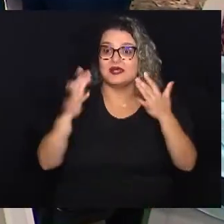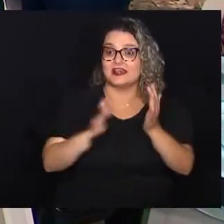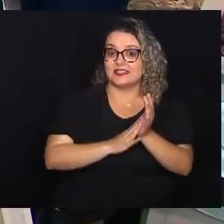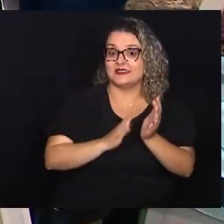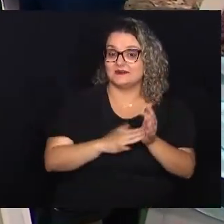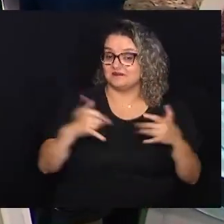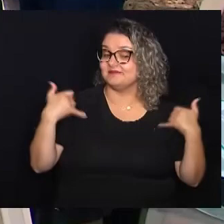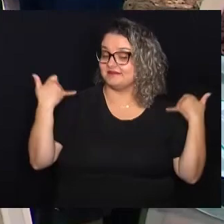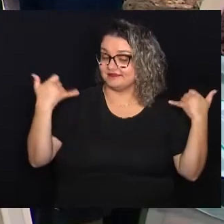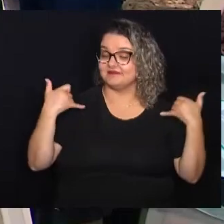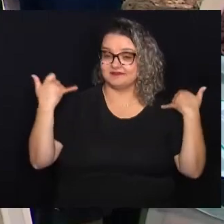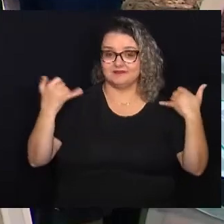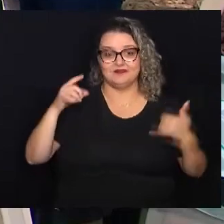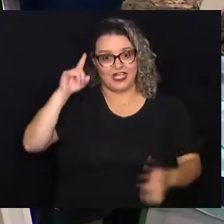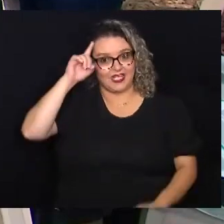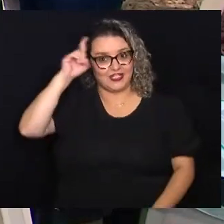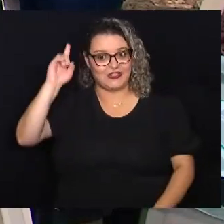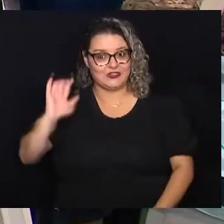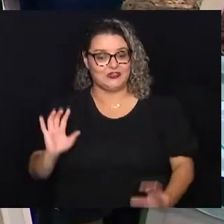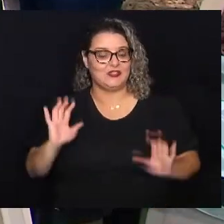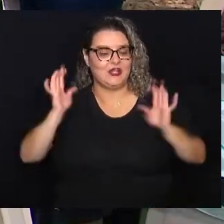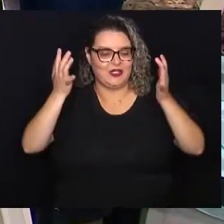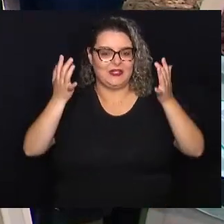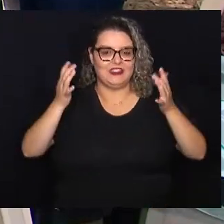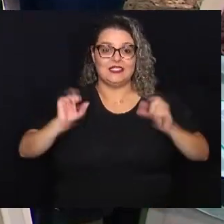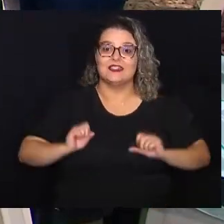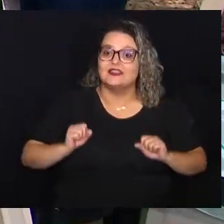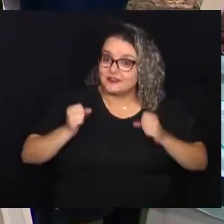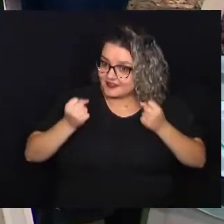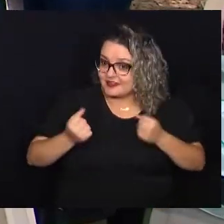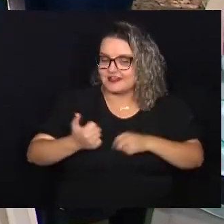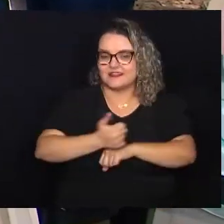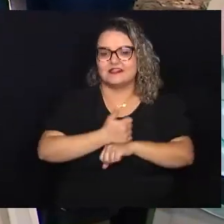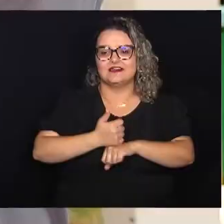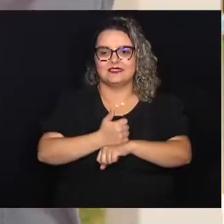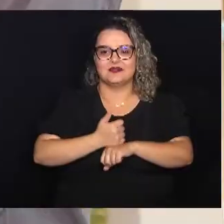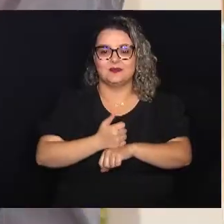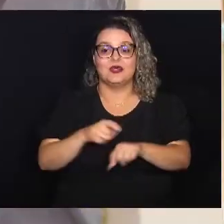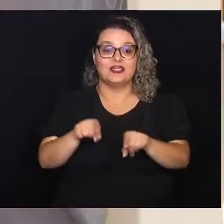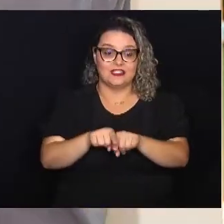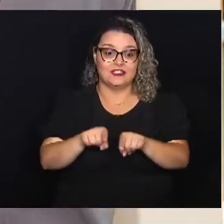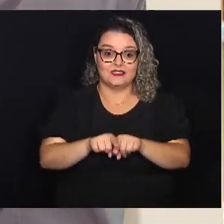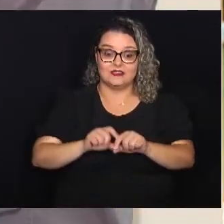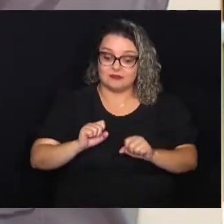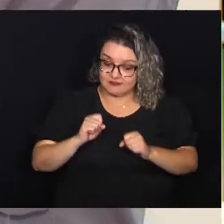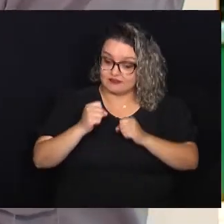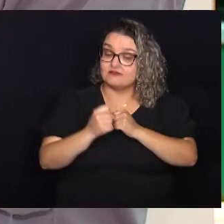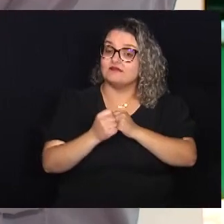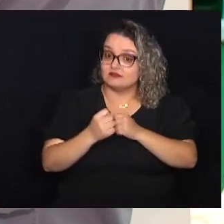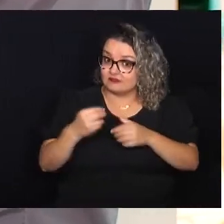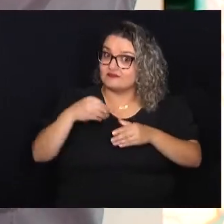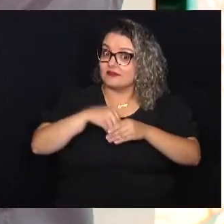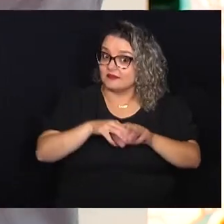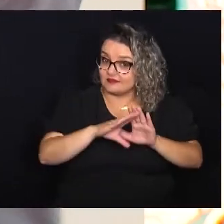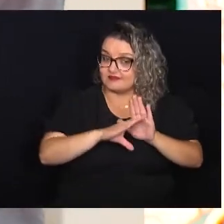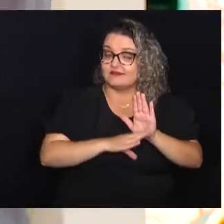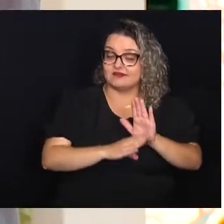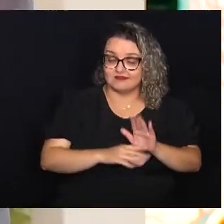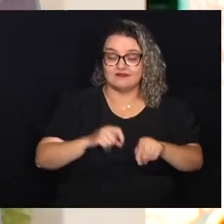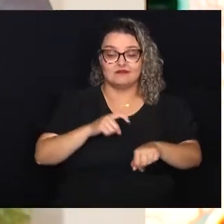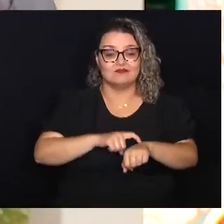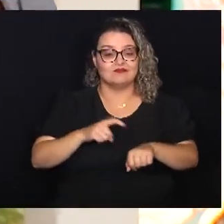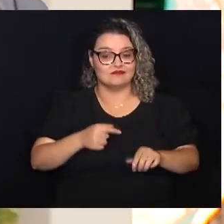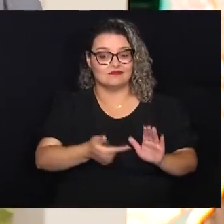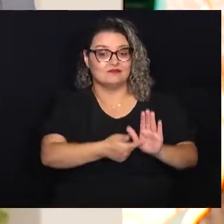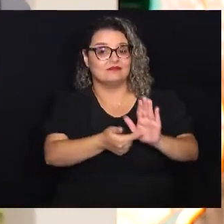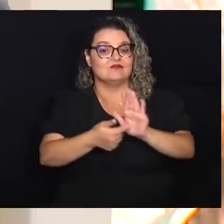os aniversariantes pela data festiva e pela dedicação profissional. E também defendeu dentro do programa os